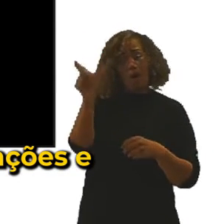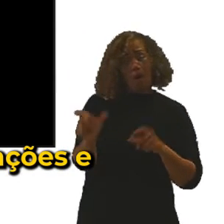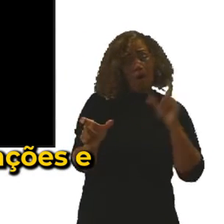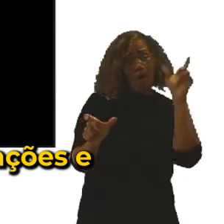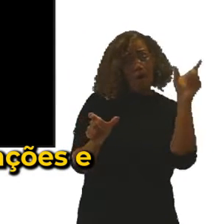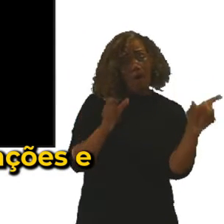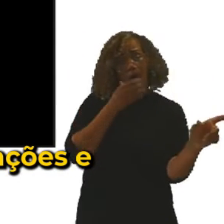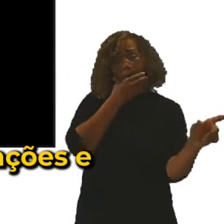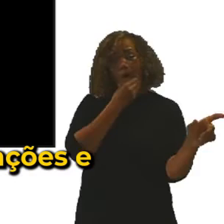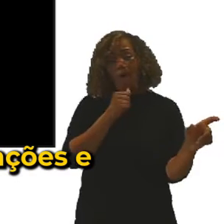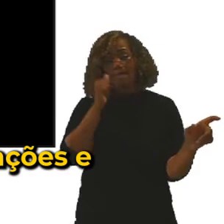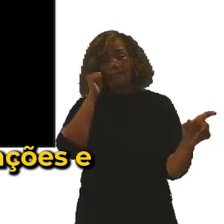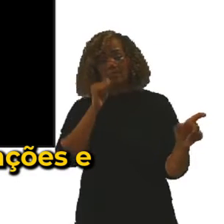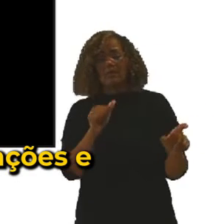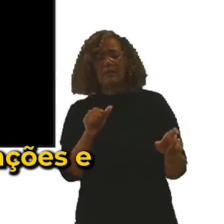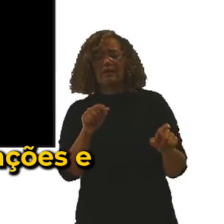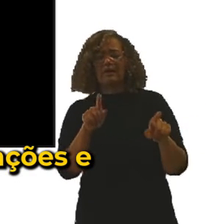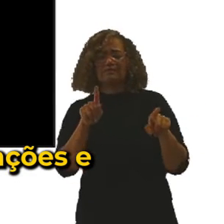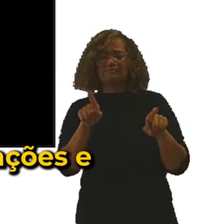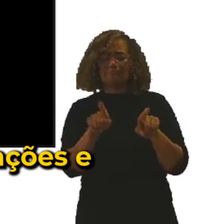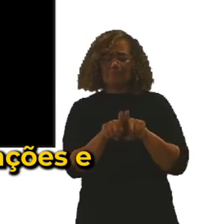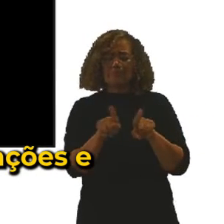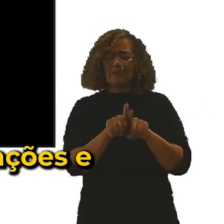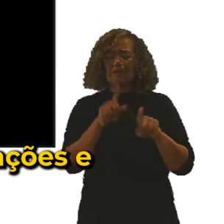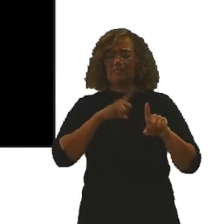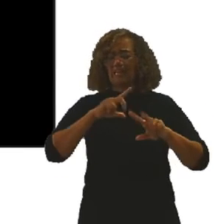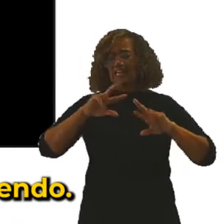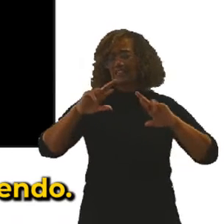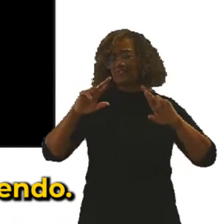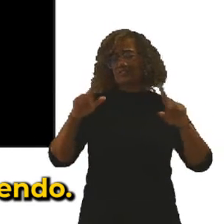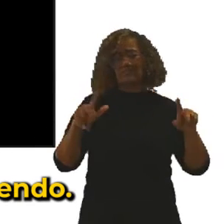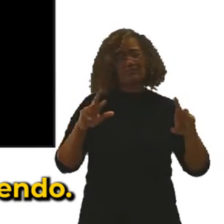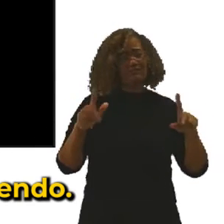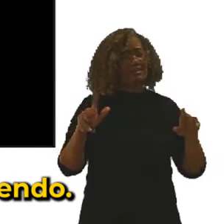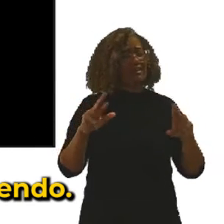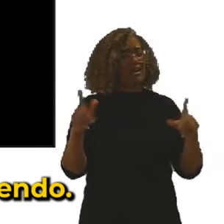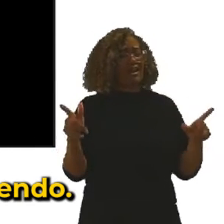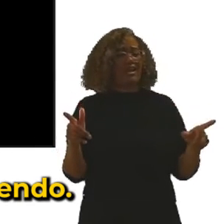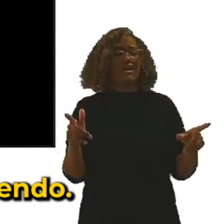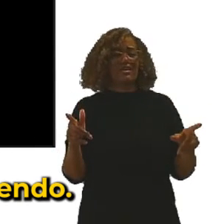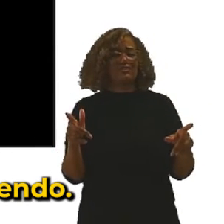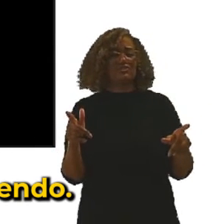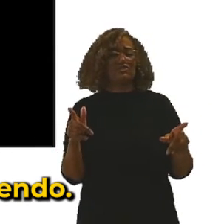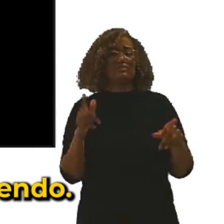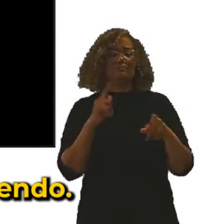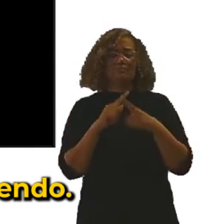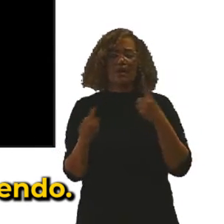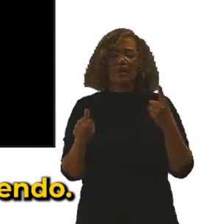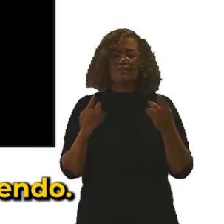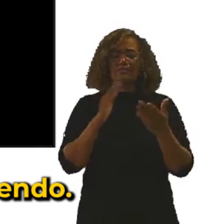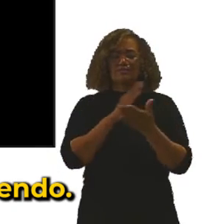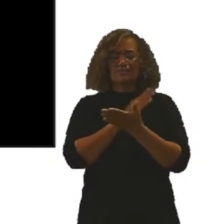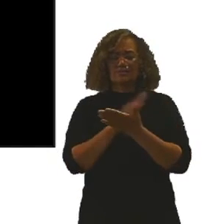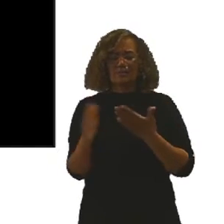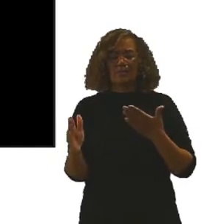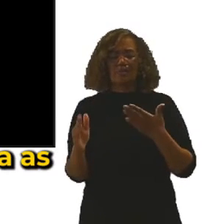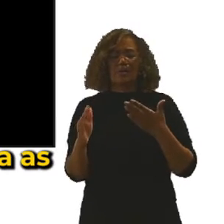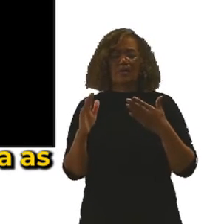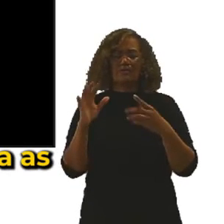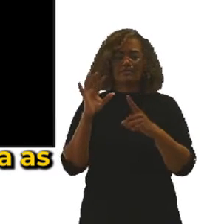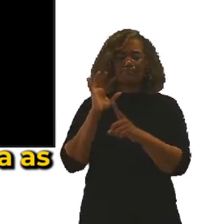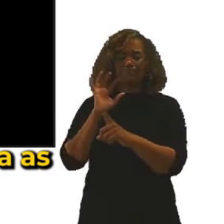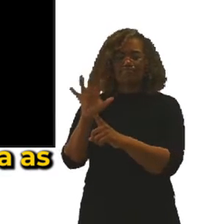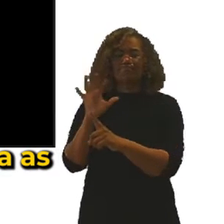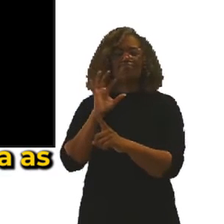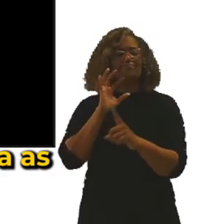mulheres, em suas diferentes gradações e formas, elas possam ir se perpetuando e prevalecendo.